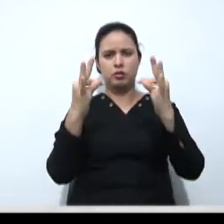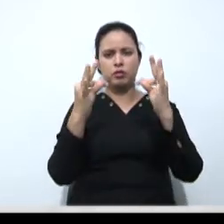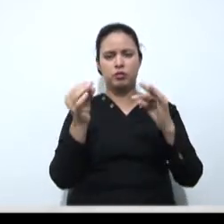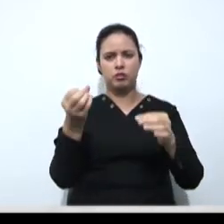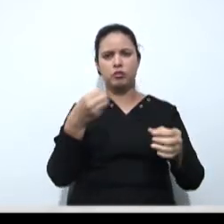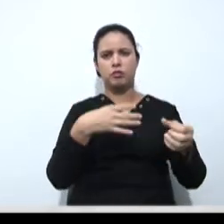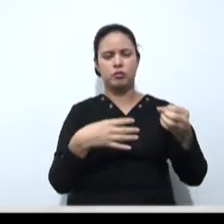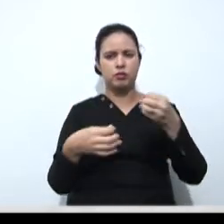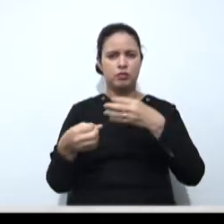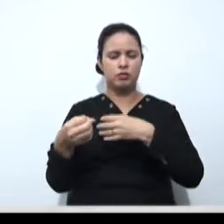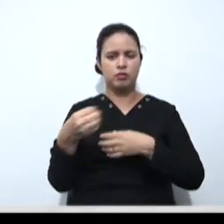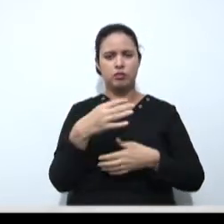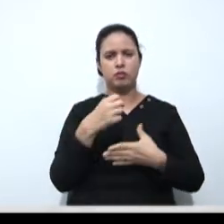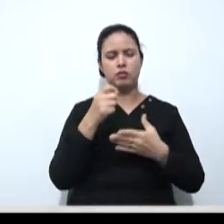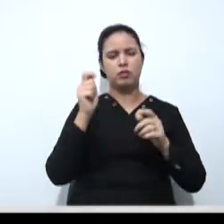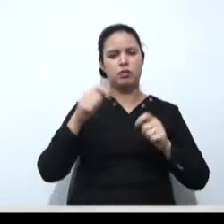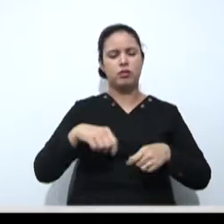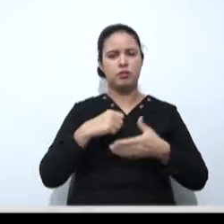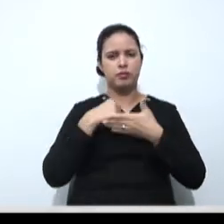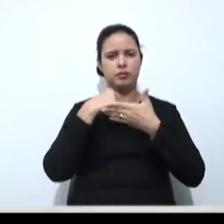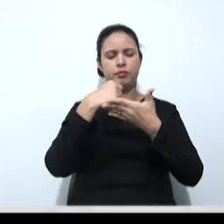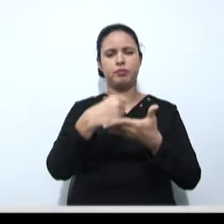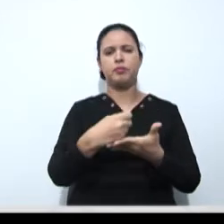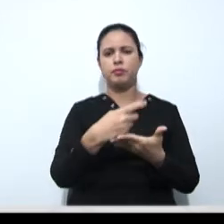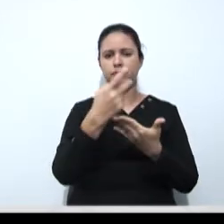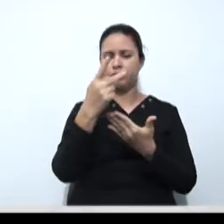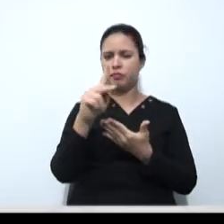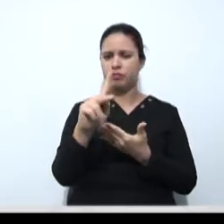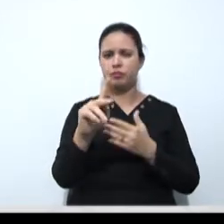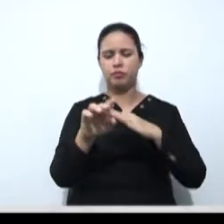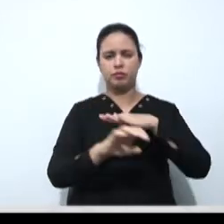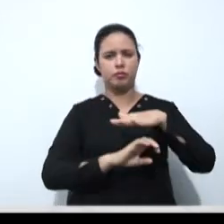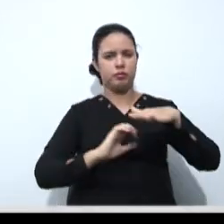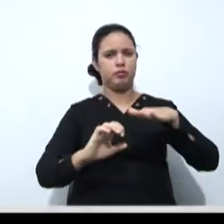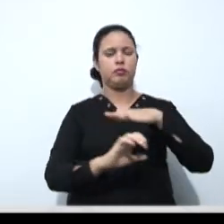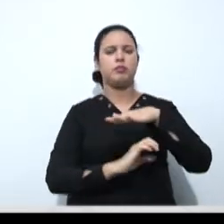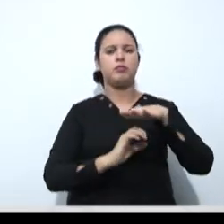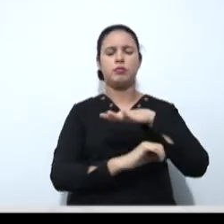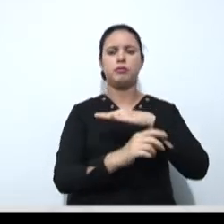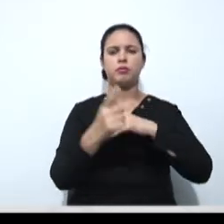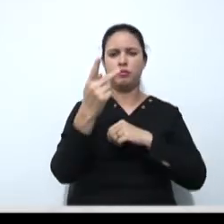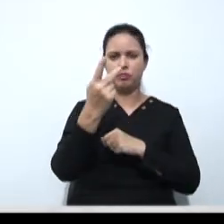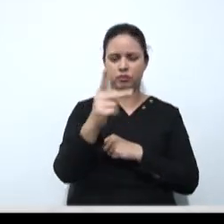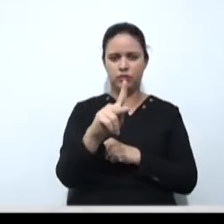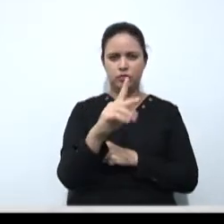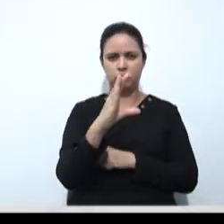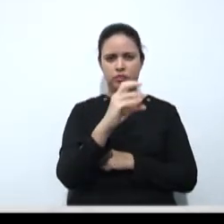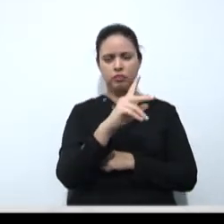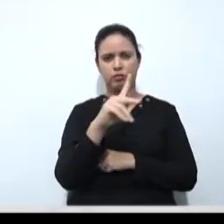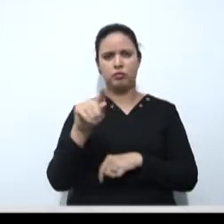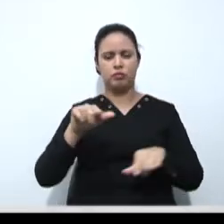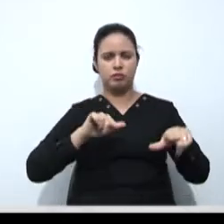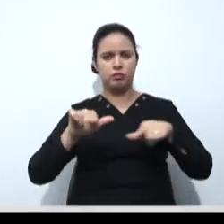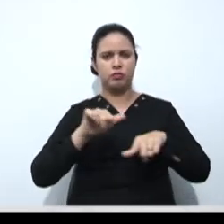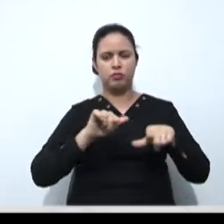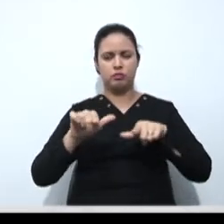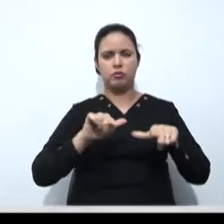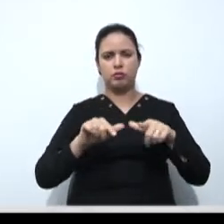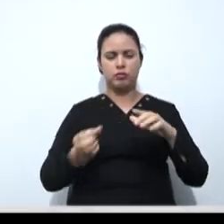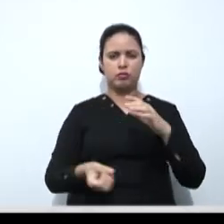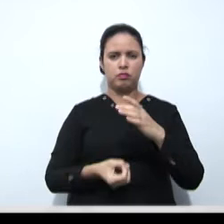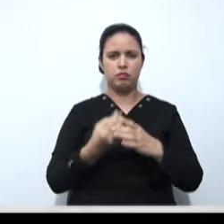tecnológicas que podem auxiliar a sua empresa, que podem auxiliar a cooperativa a trabalhar, a produzir